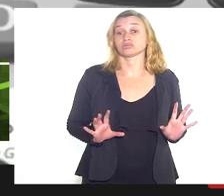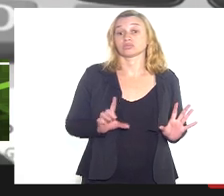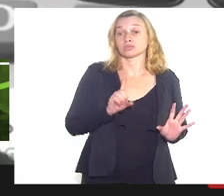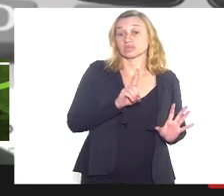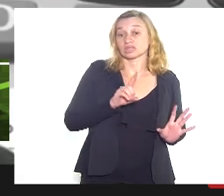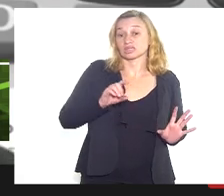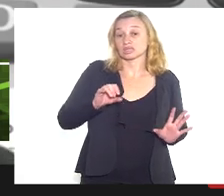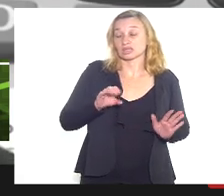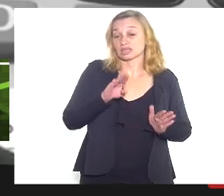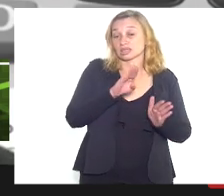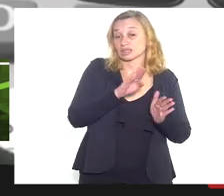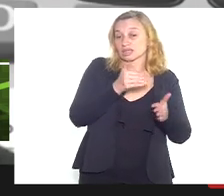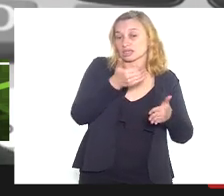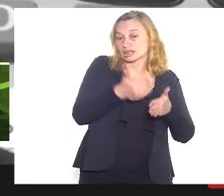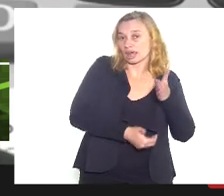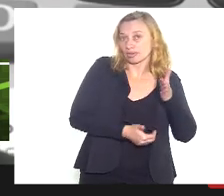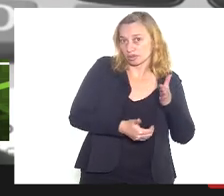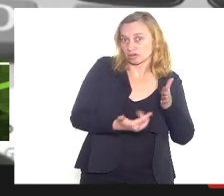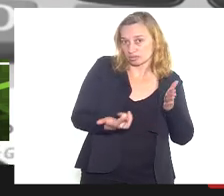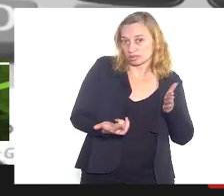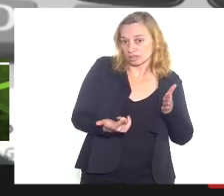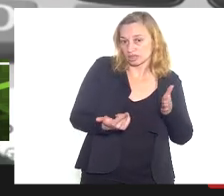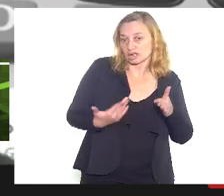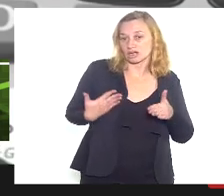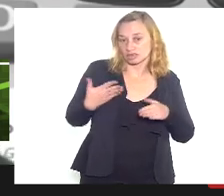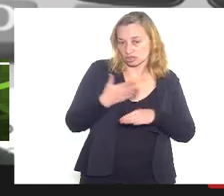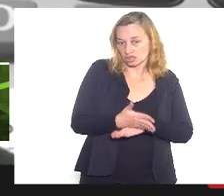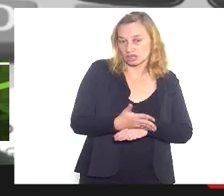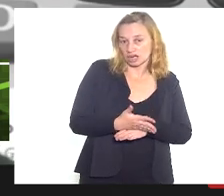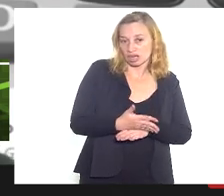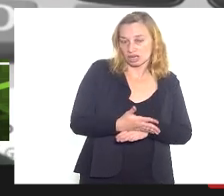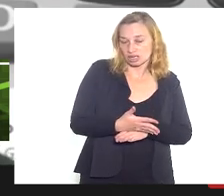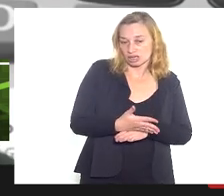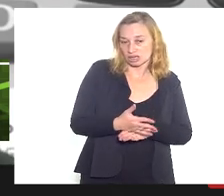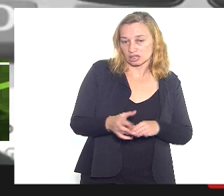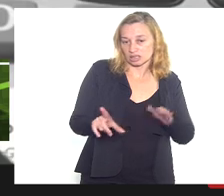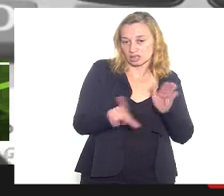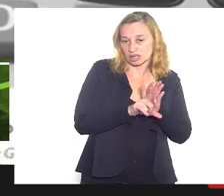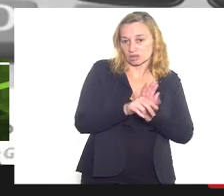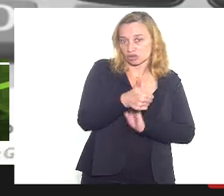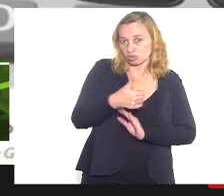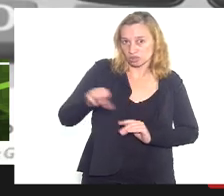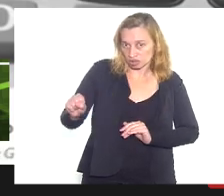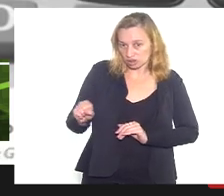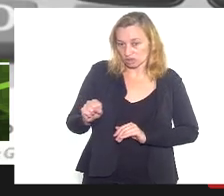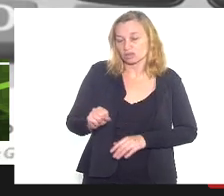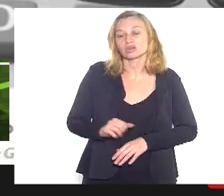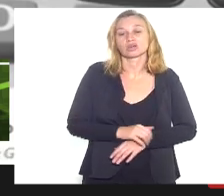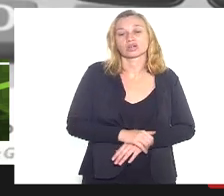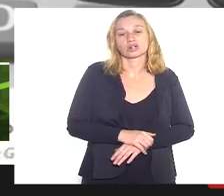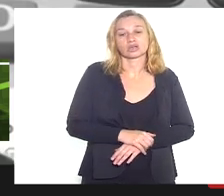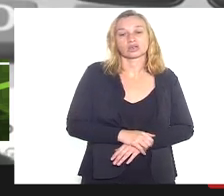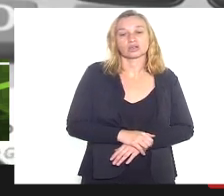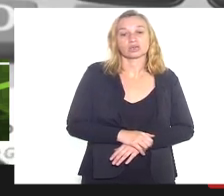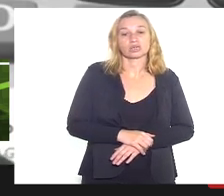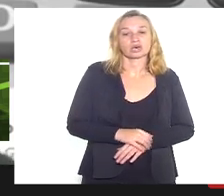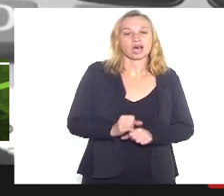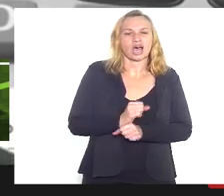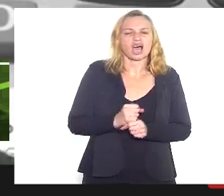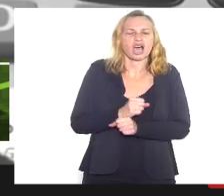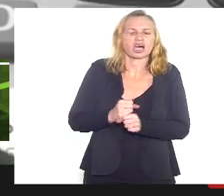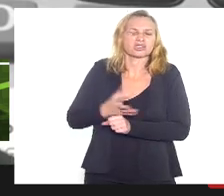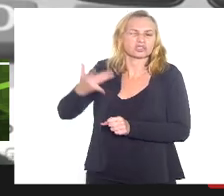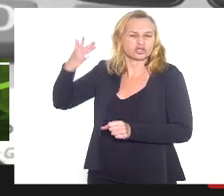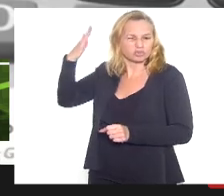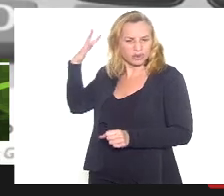indébitos, porque essa era uma condição de entrada do regime em 2018, indébitos relativos a períodos passados